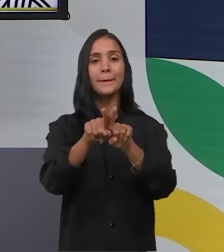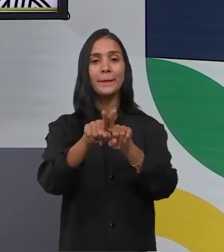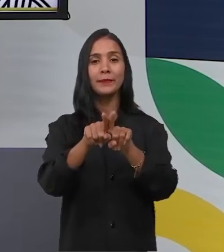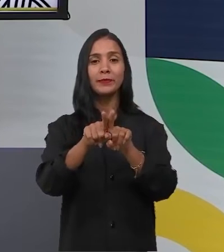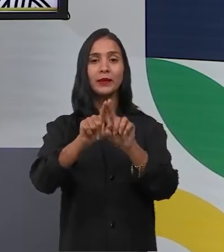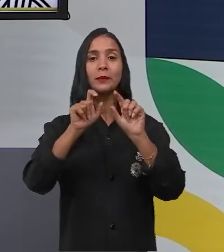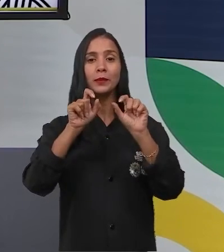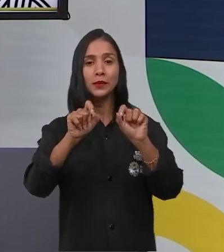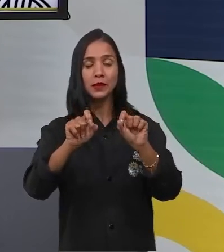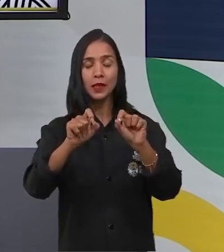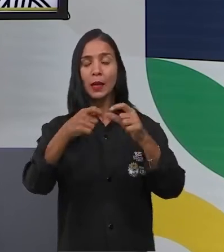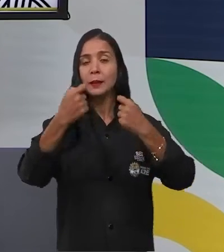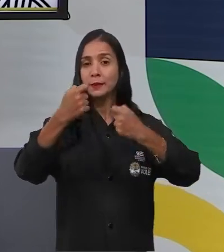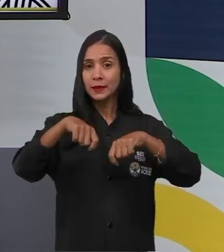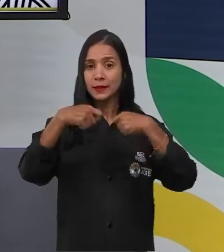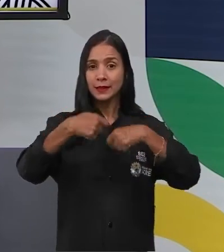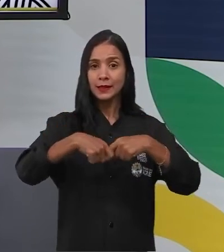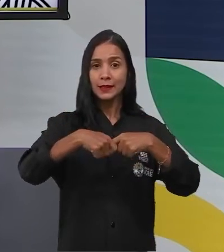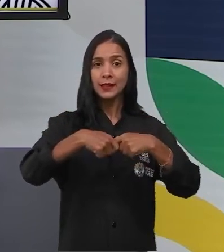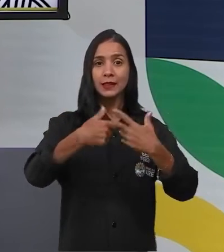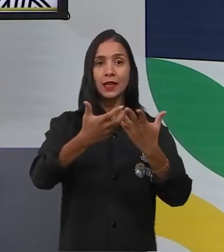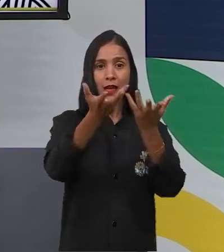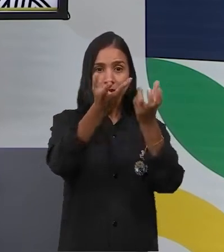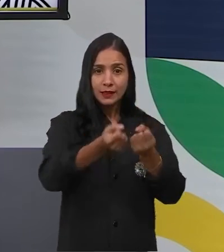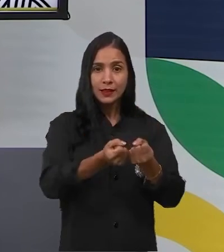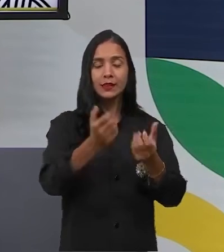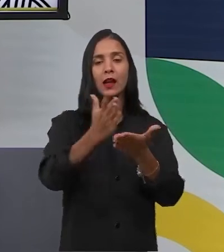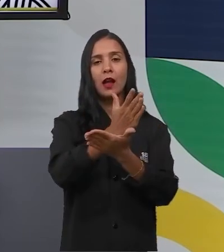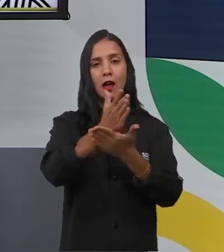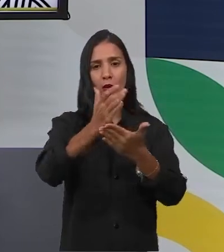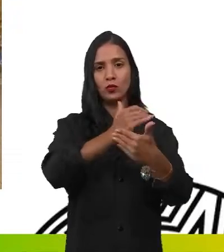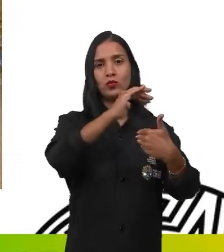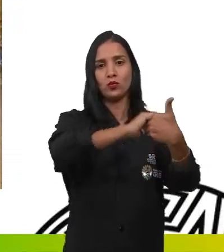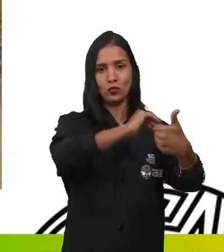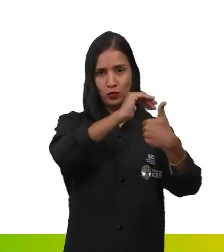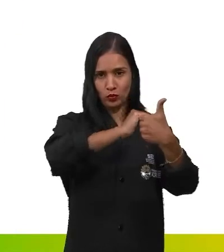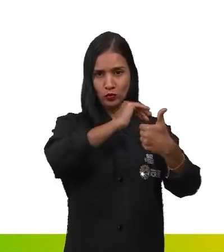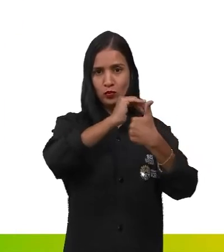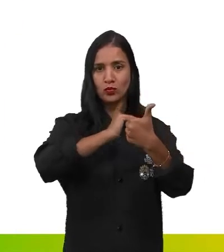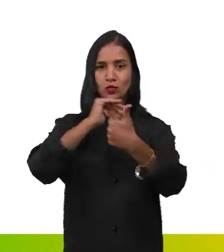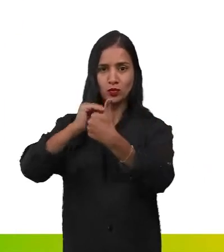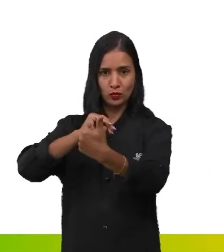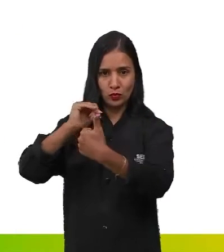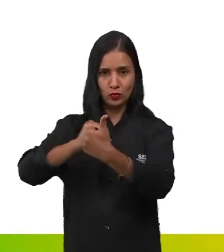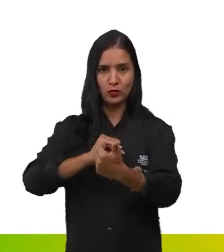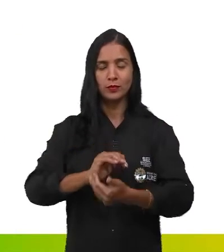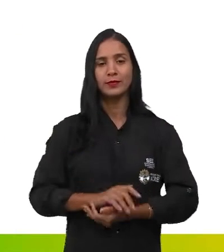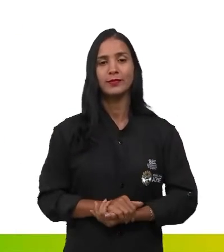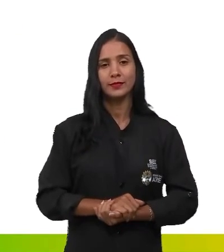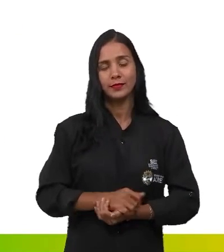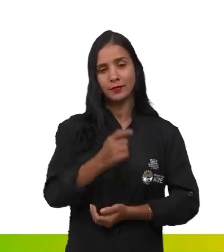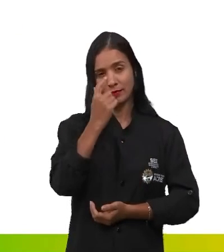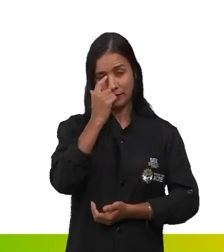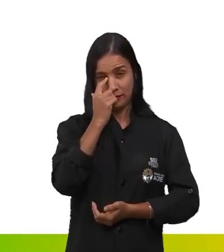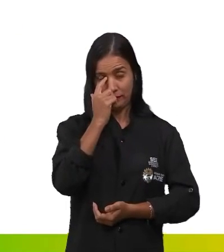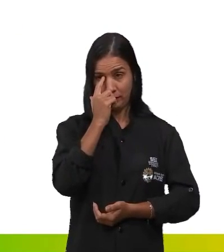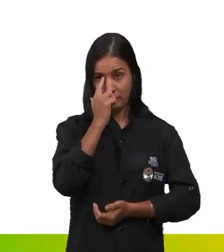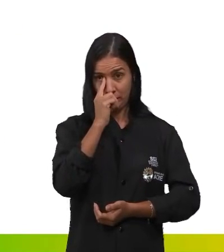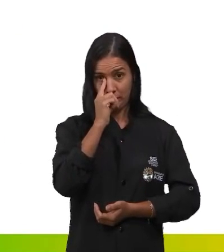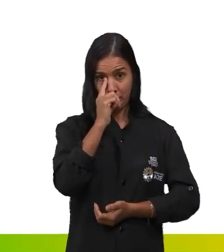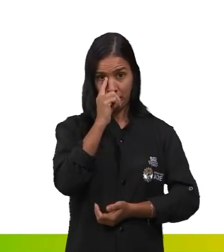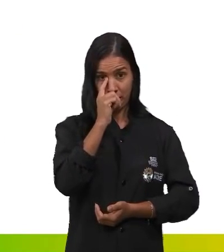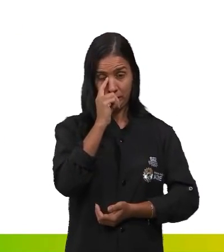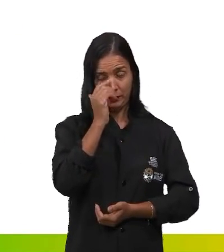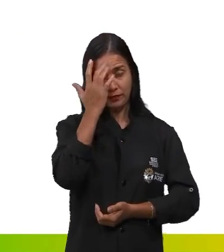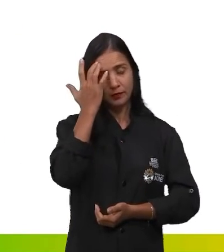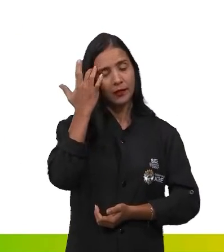alguns direcionamentos de competições nacionais, ok? Vamos lá. Então aqui, ó, as vivências e